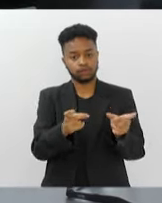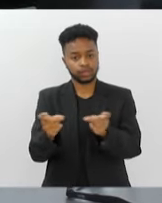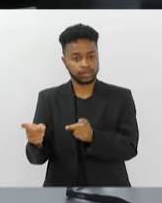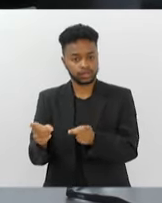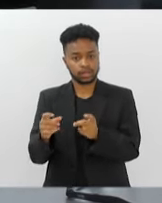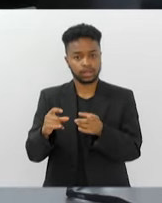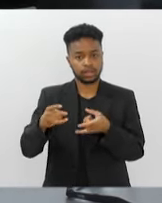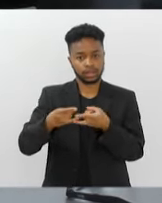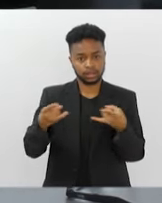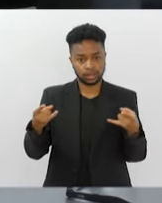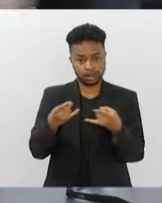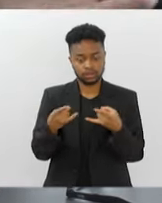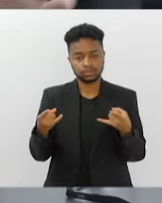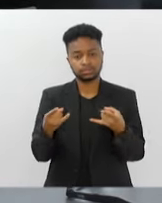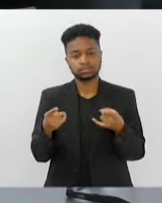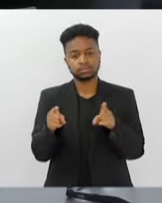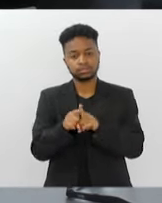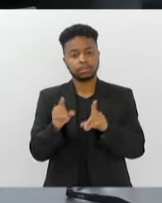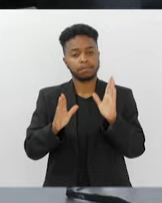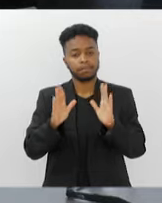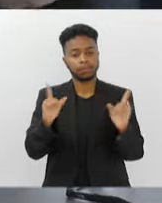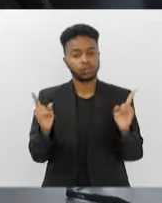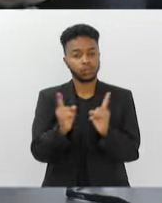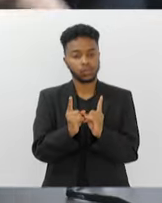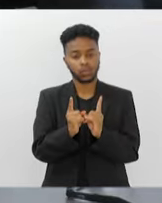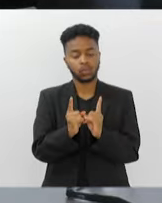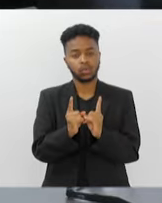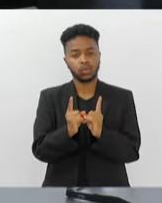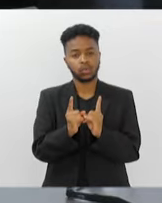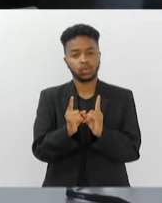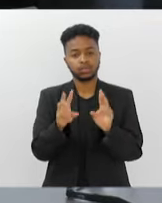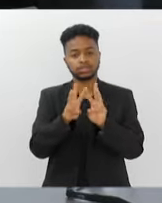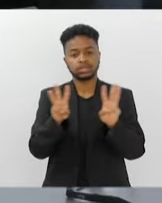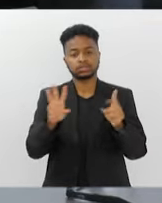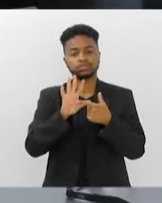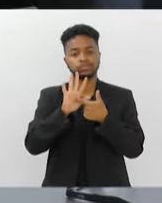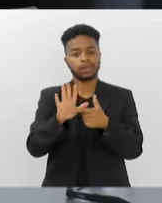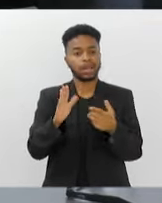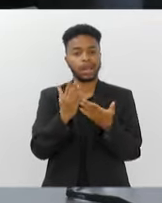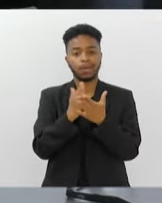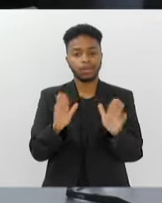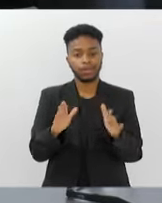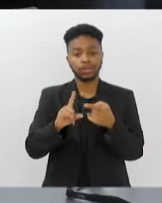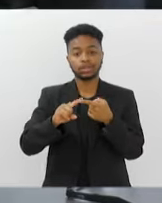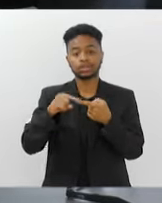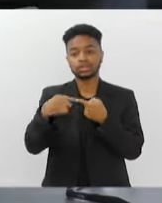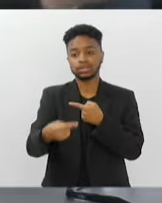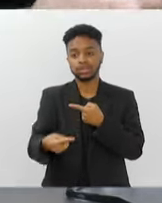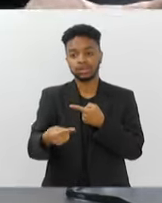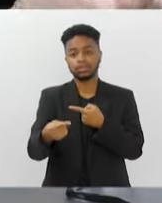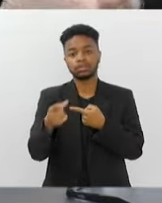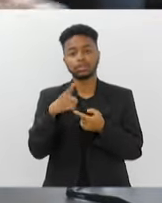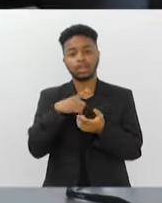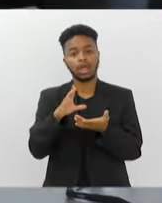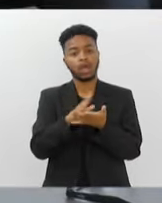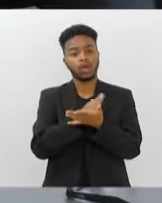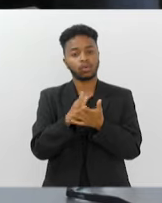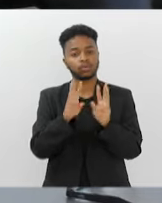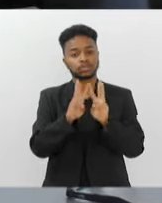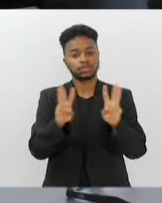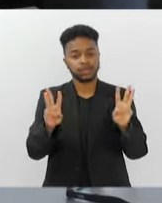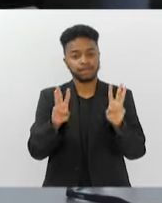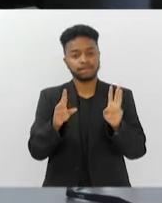e um curto espaço de tempo o site disse esgotado e logo em seguida apareceu algum site vendendo